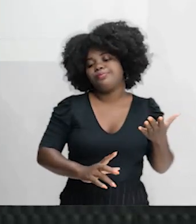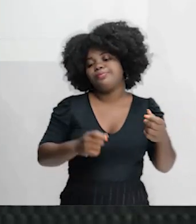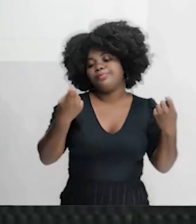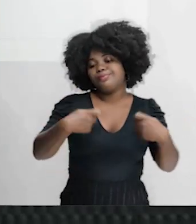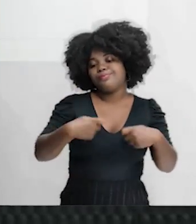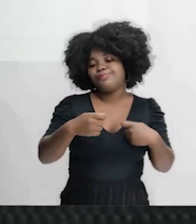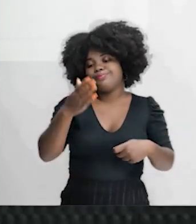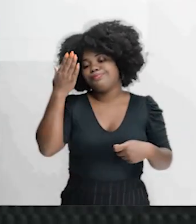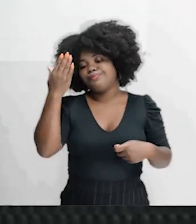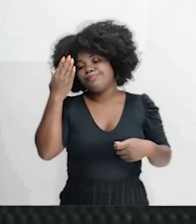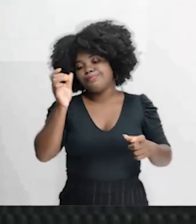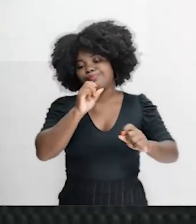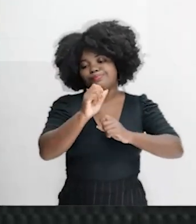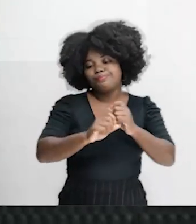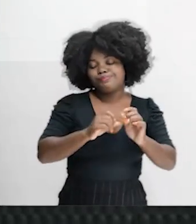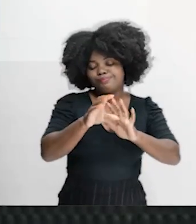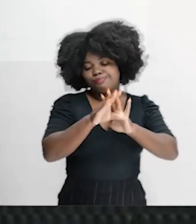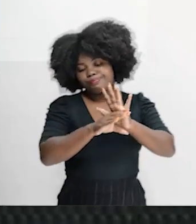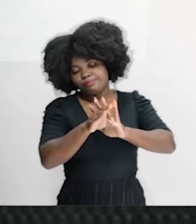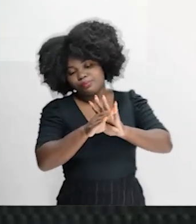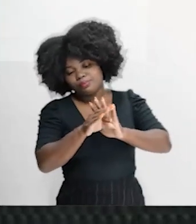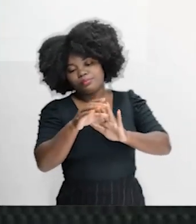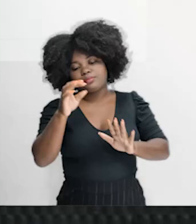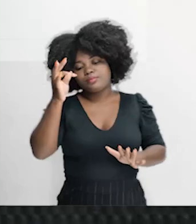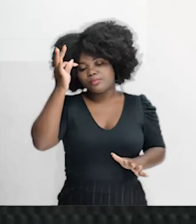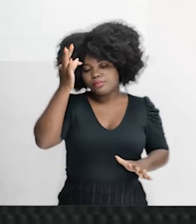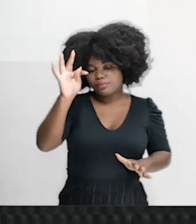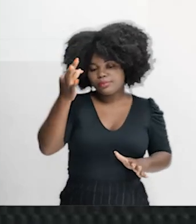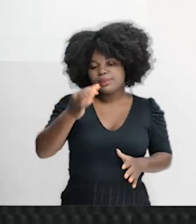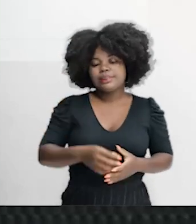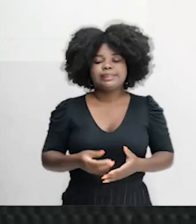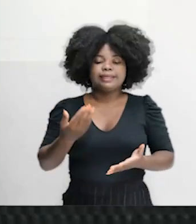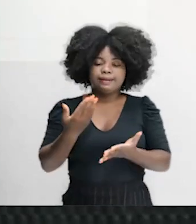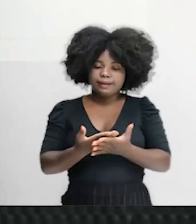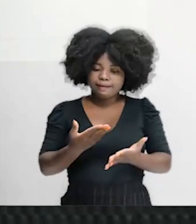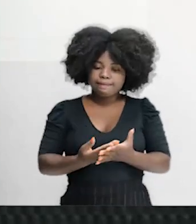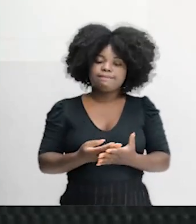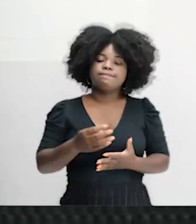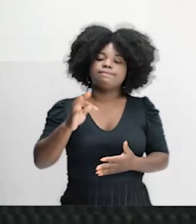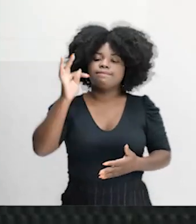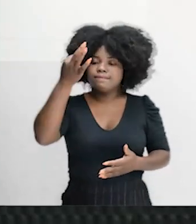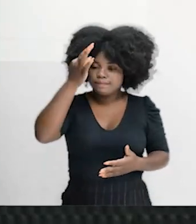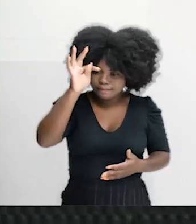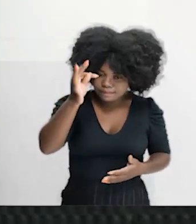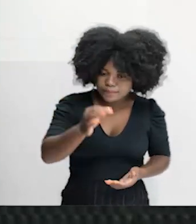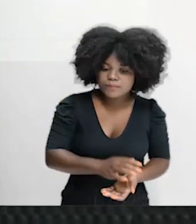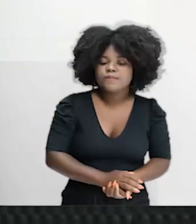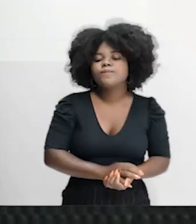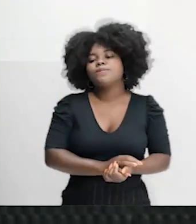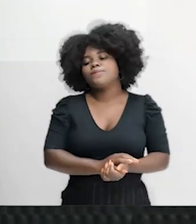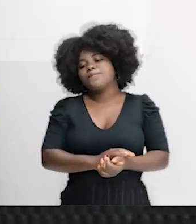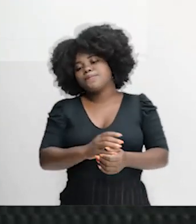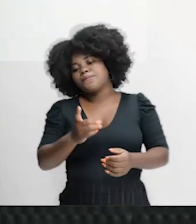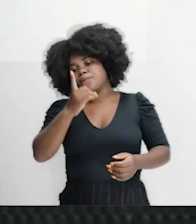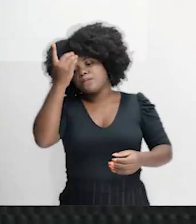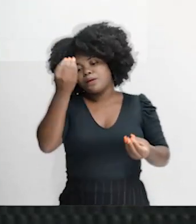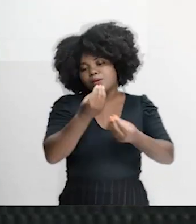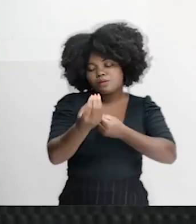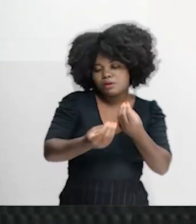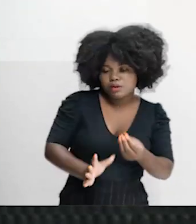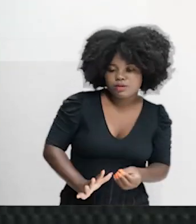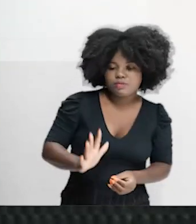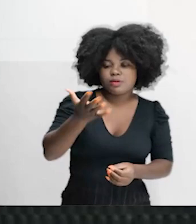tem que entender os conceitos. Tá? Por isso que a gente tem aqui uma aula teórica, de compreensão do conceito, da ideia,